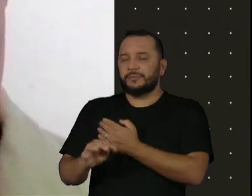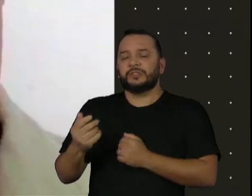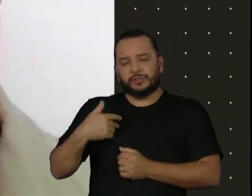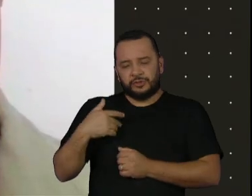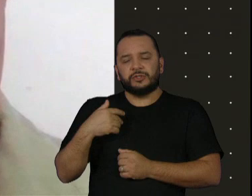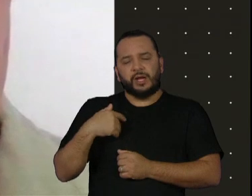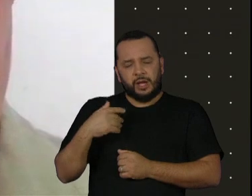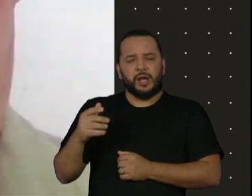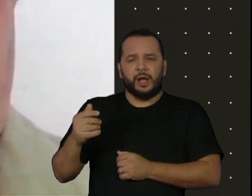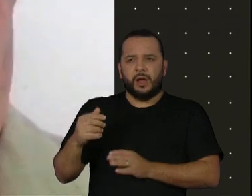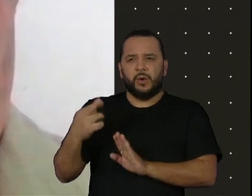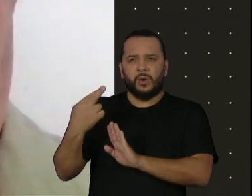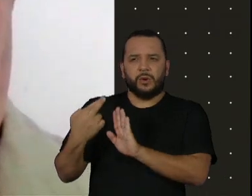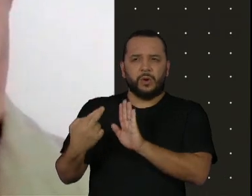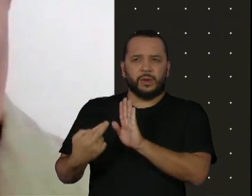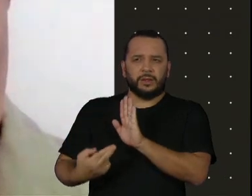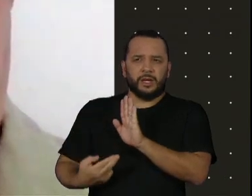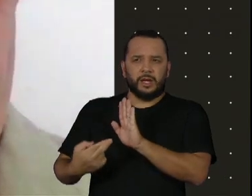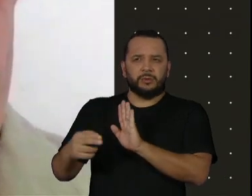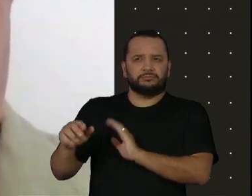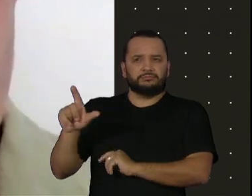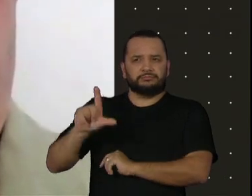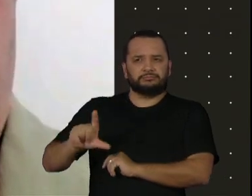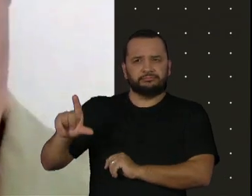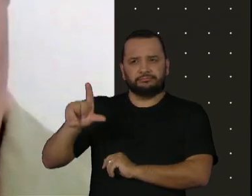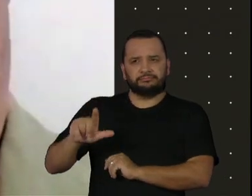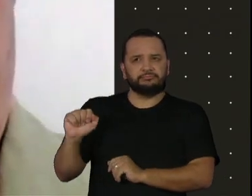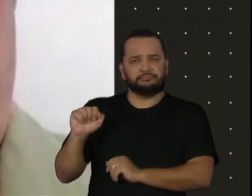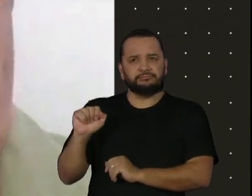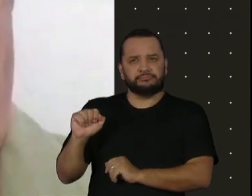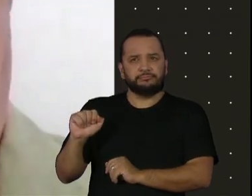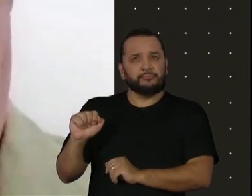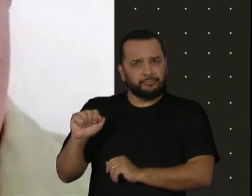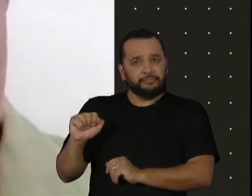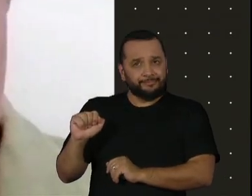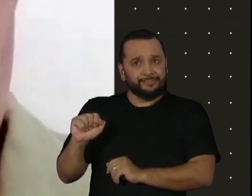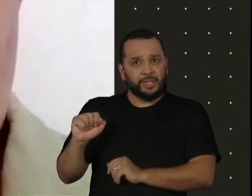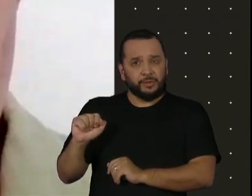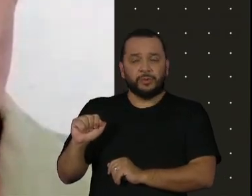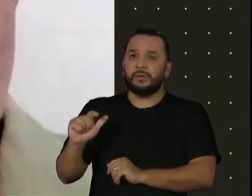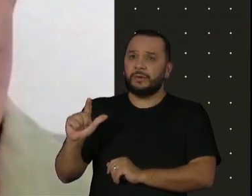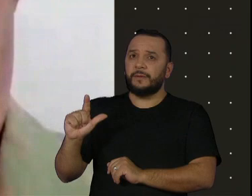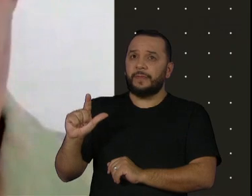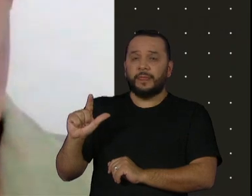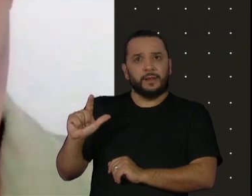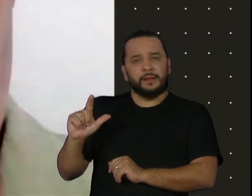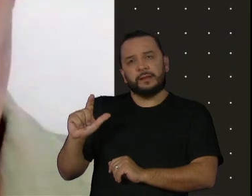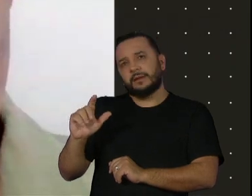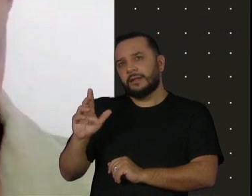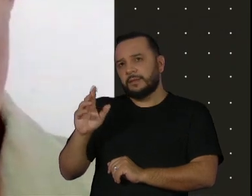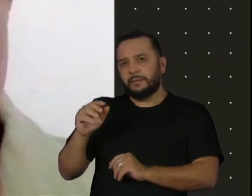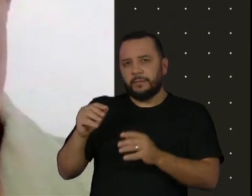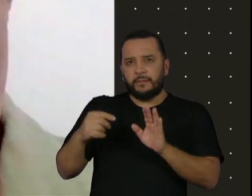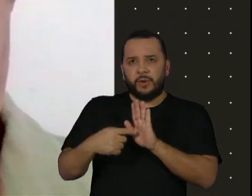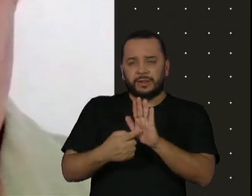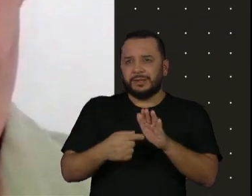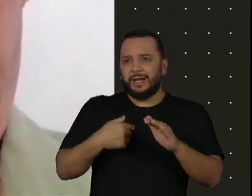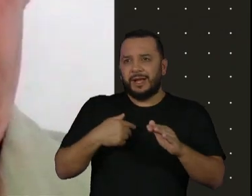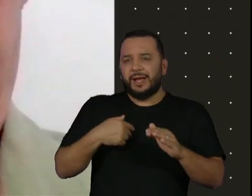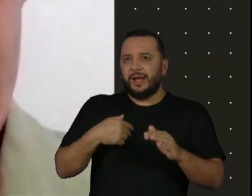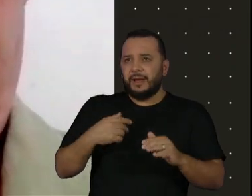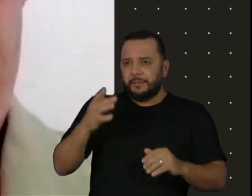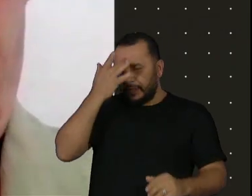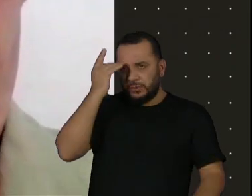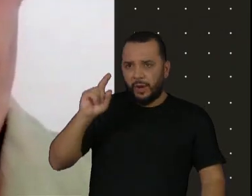decupado, com plano, especificação das lentes, nada disso. Era sempre a ação, fulana entrou na